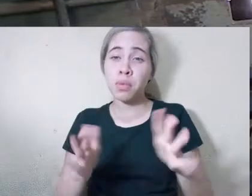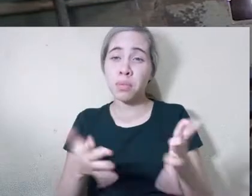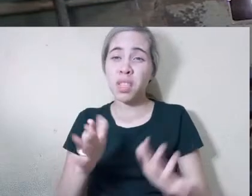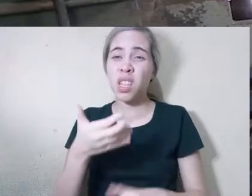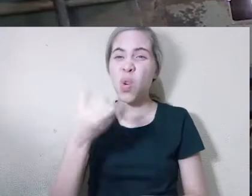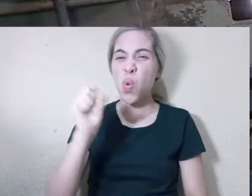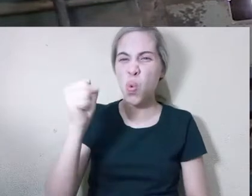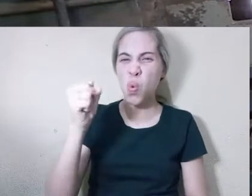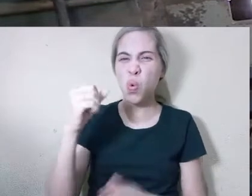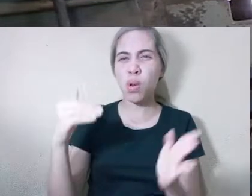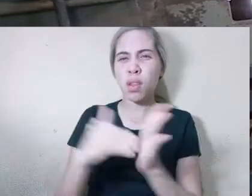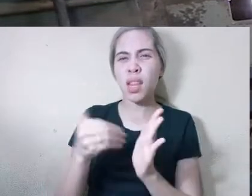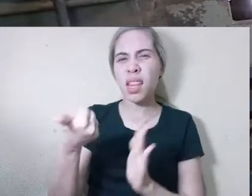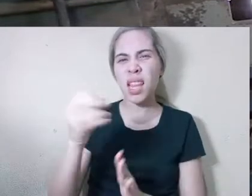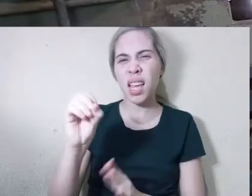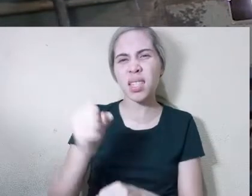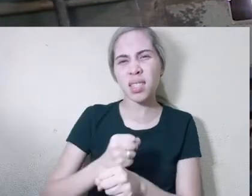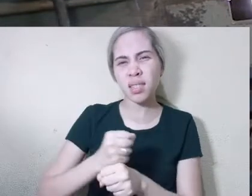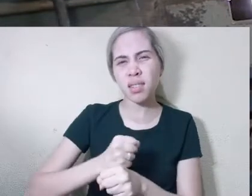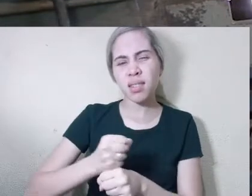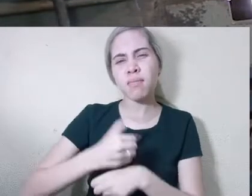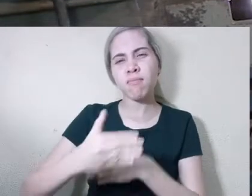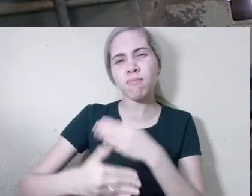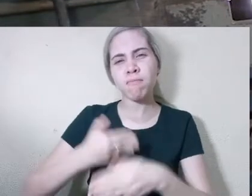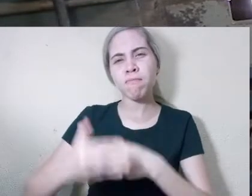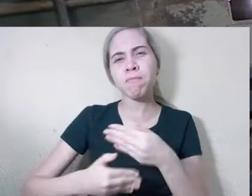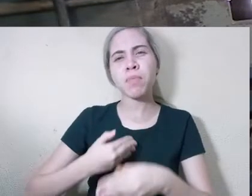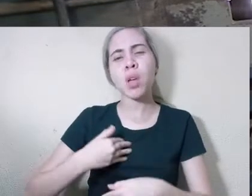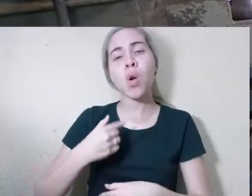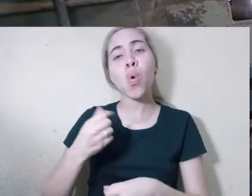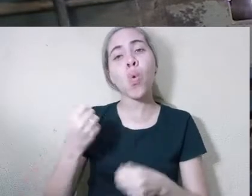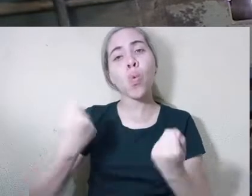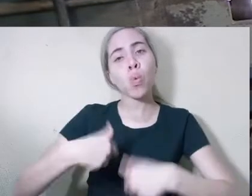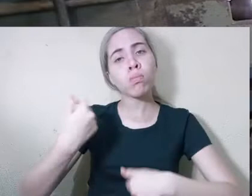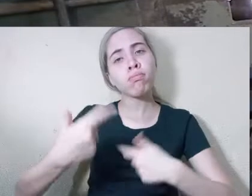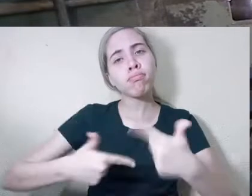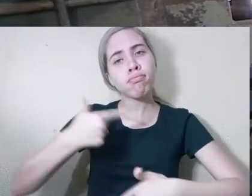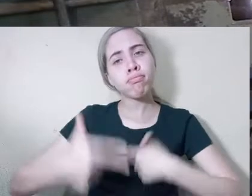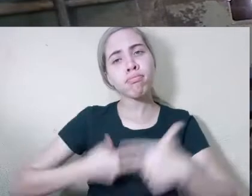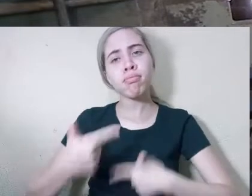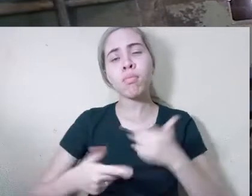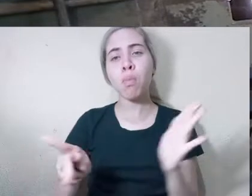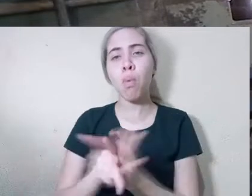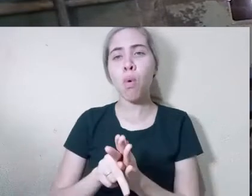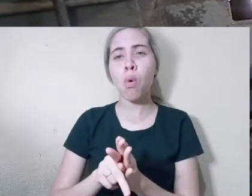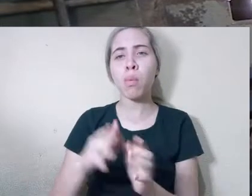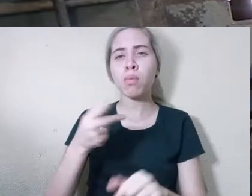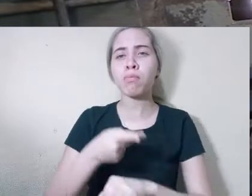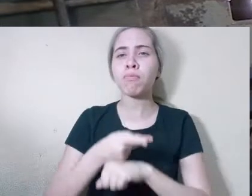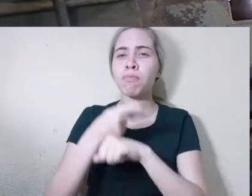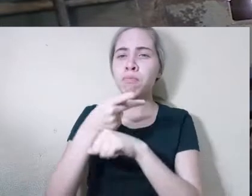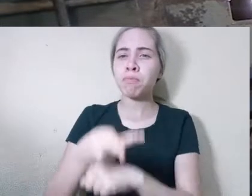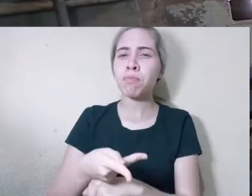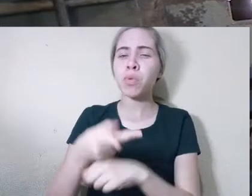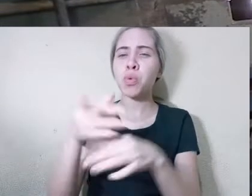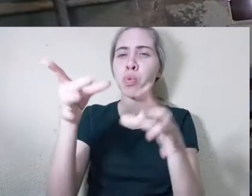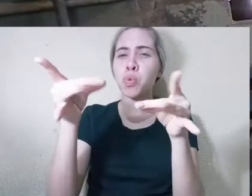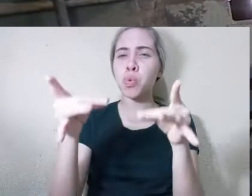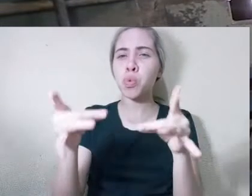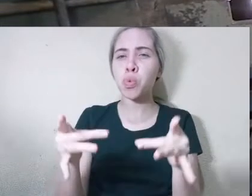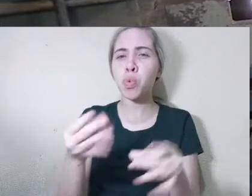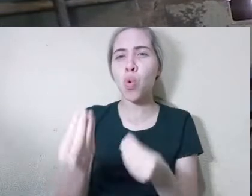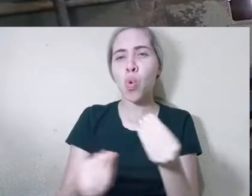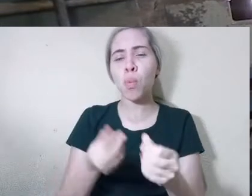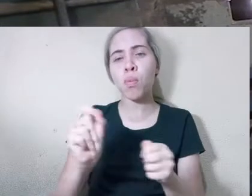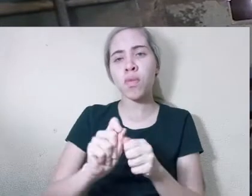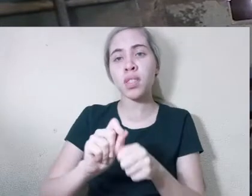de 8 a 10 anos. Tá. Que eu precisei, trabalhando nessa parte dos troféus personalizados, eu precisava de uma peça